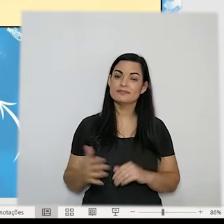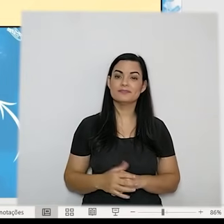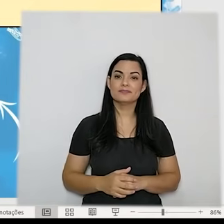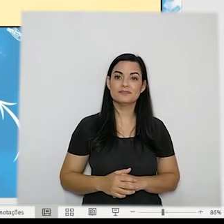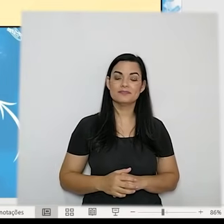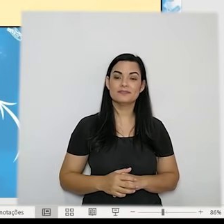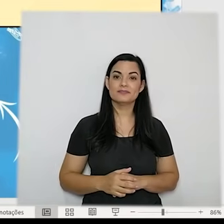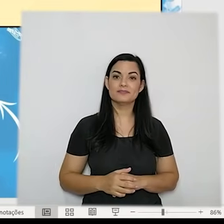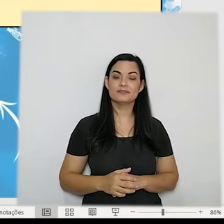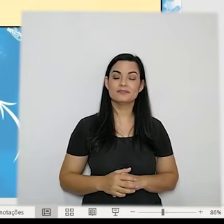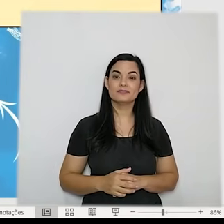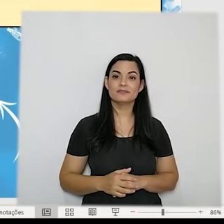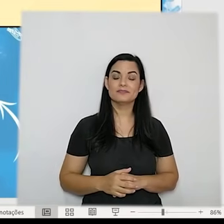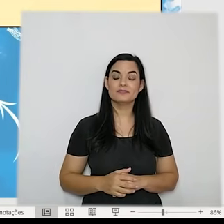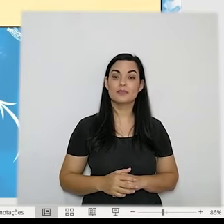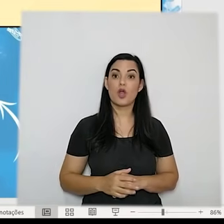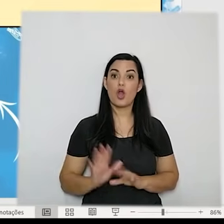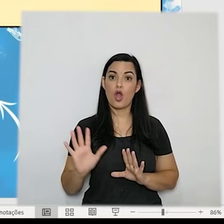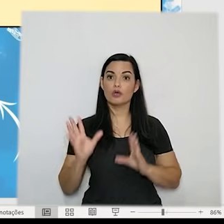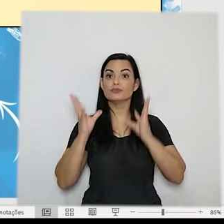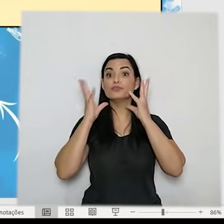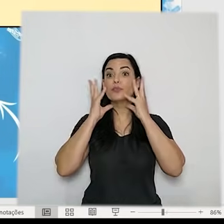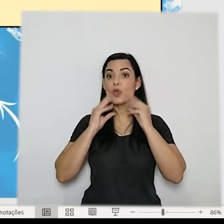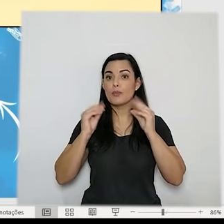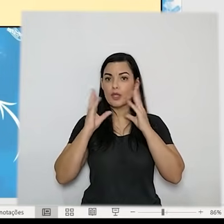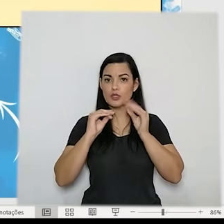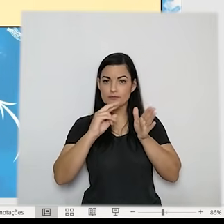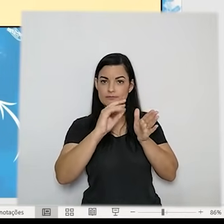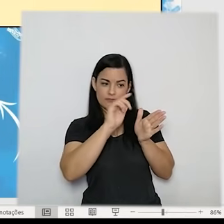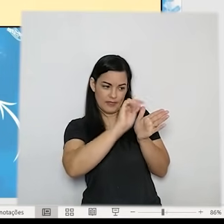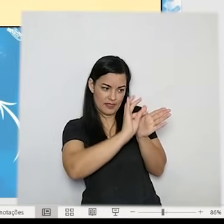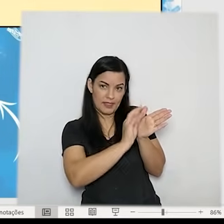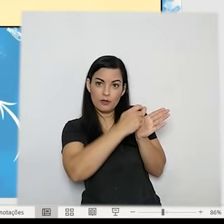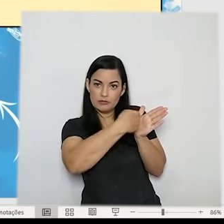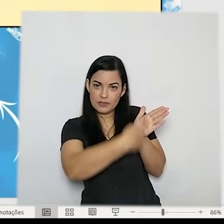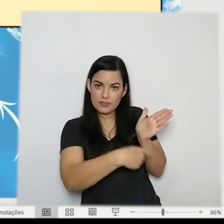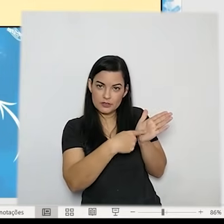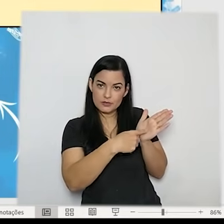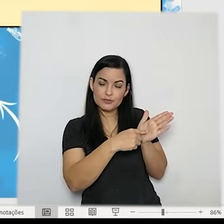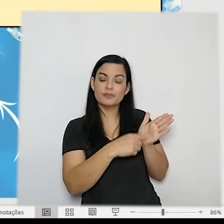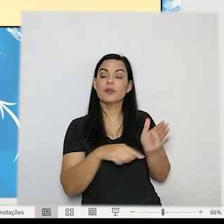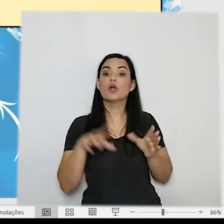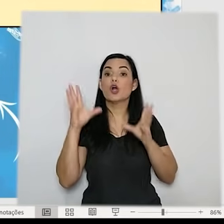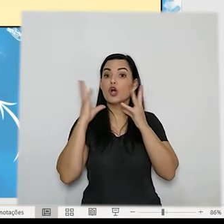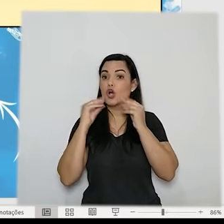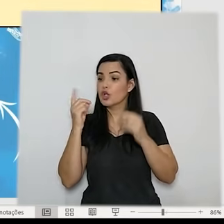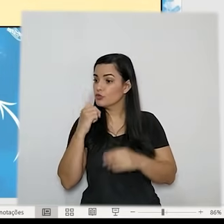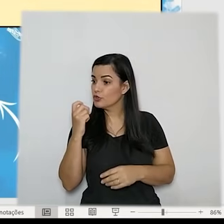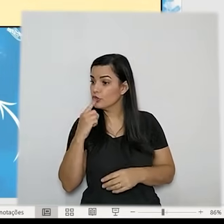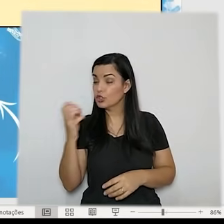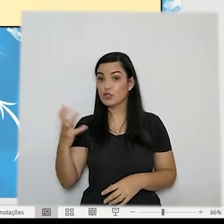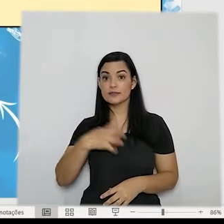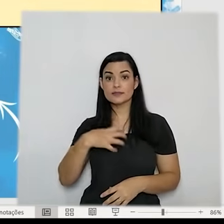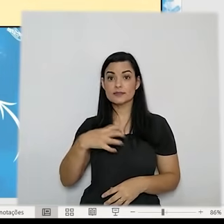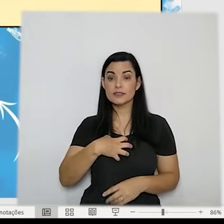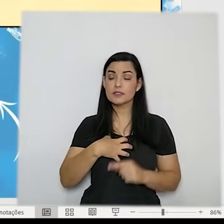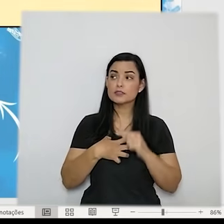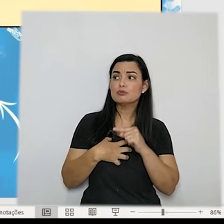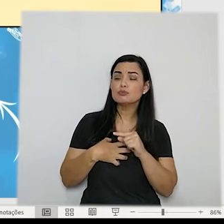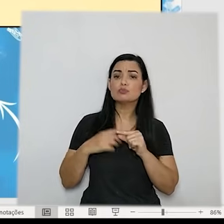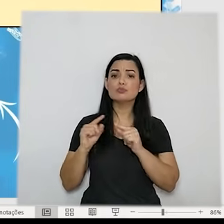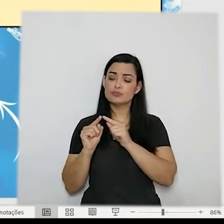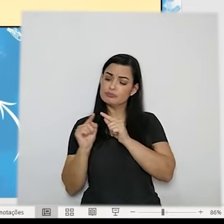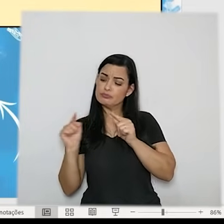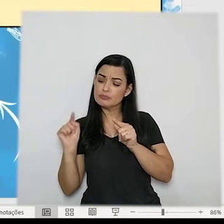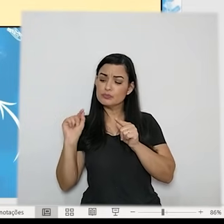construção. O medonho estava... Aí, o que vamos colocar aqui? Ó,